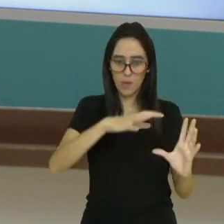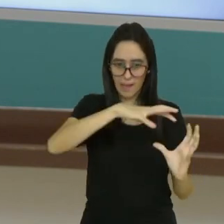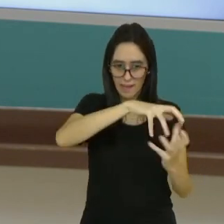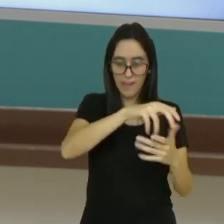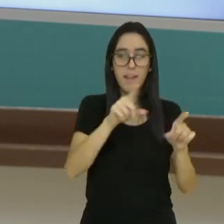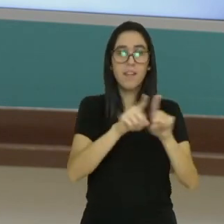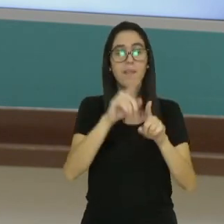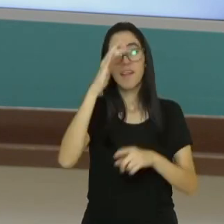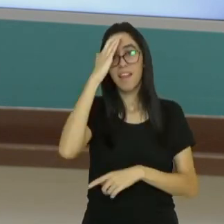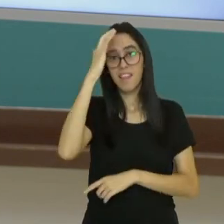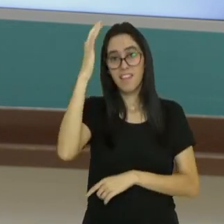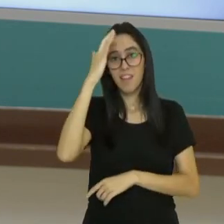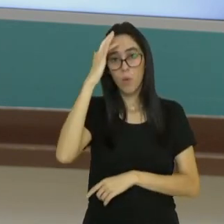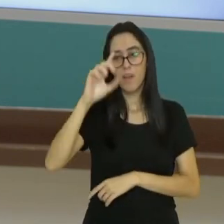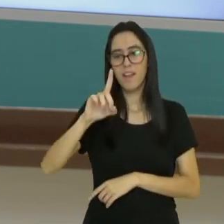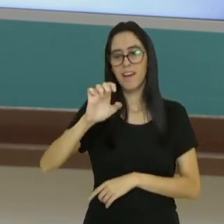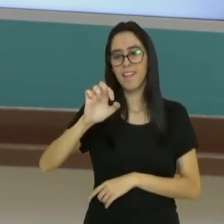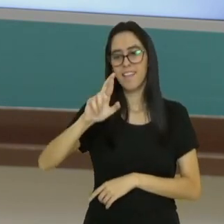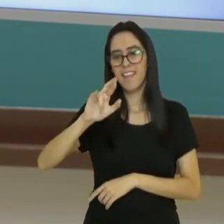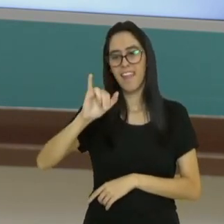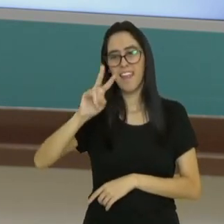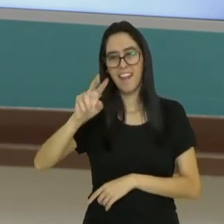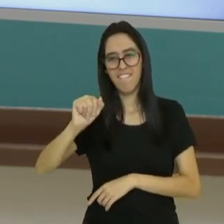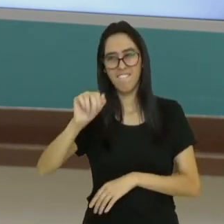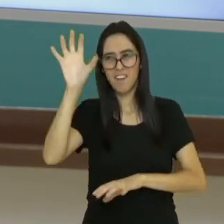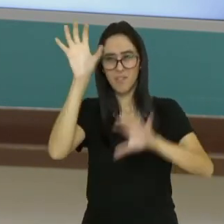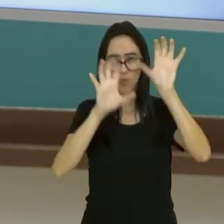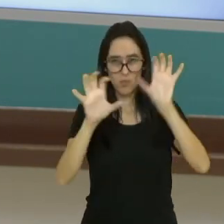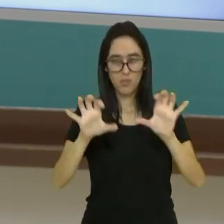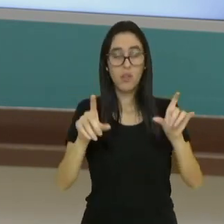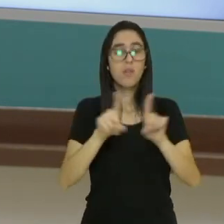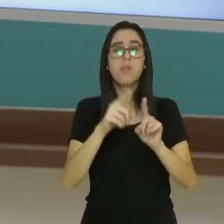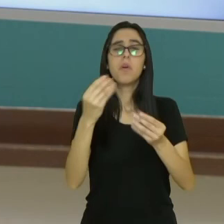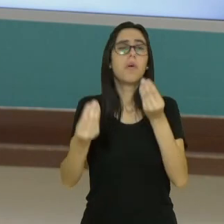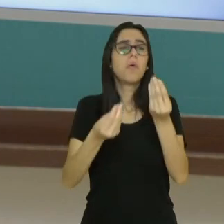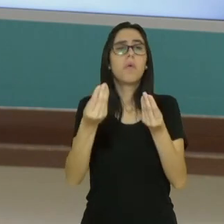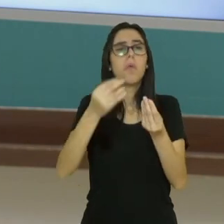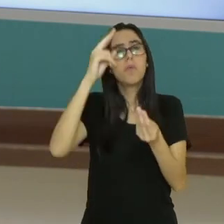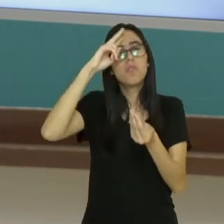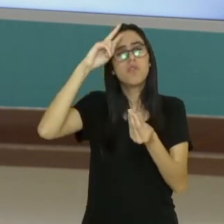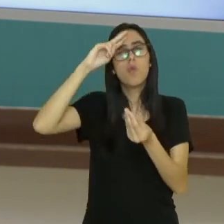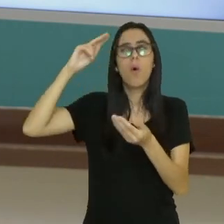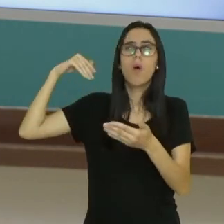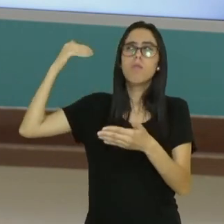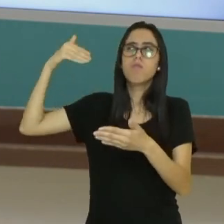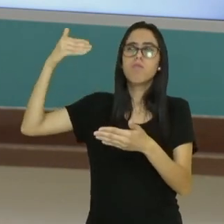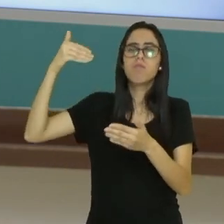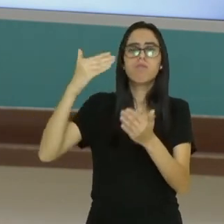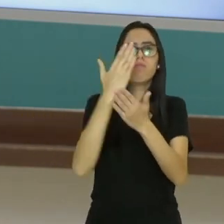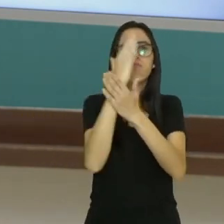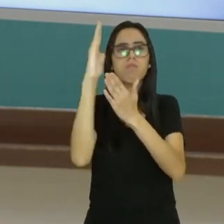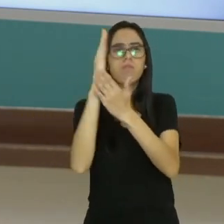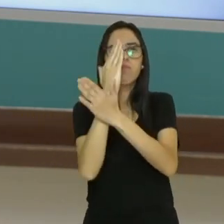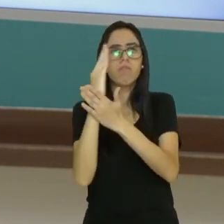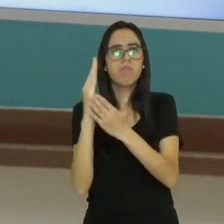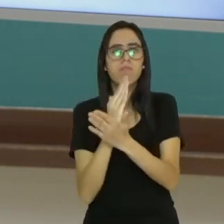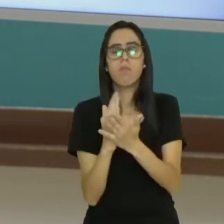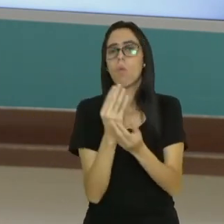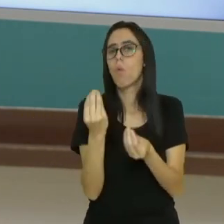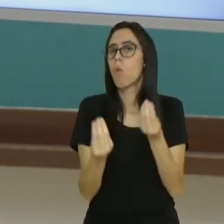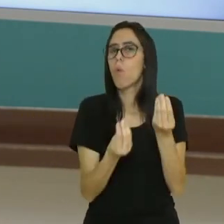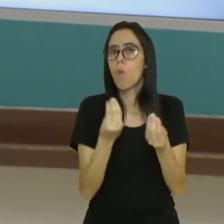teoria da deriva continental e como aconteceu ao longo da história do nosso planeta a distribuição